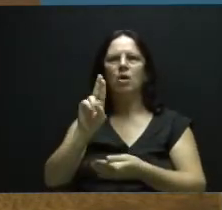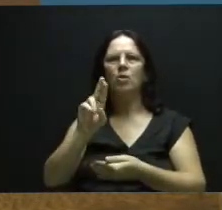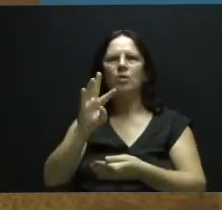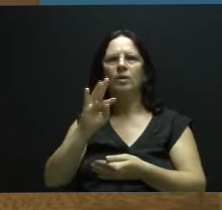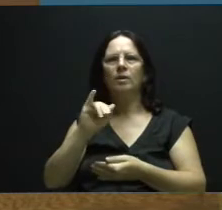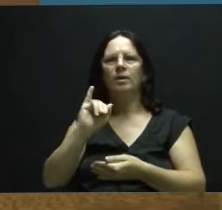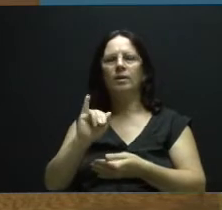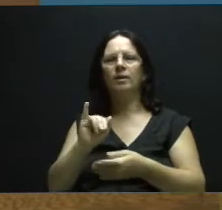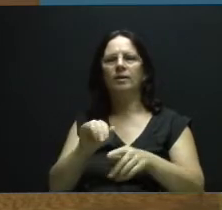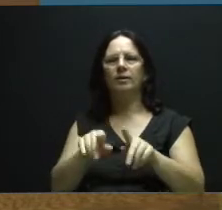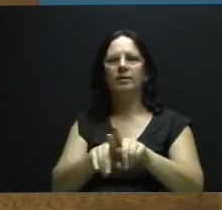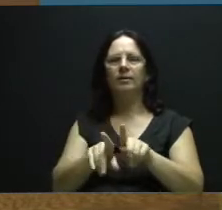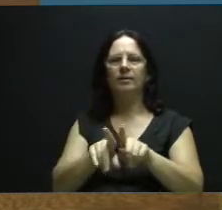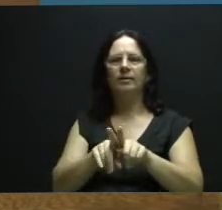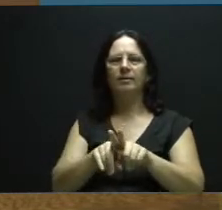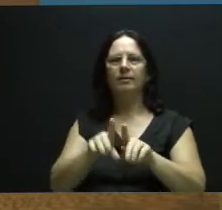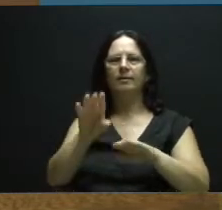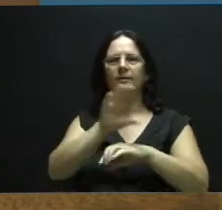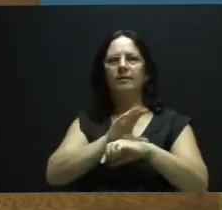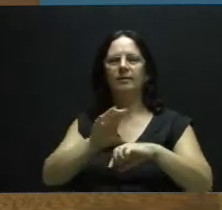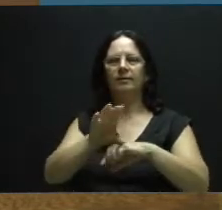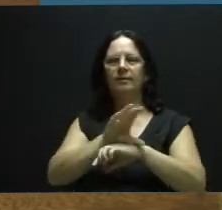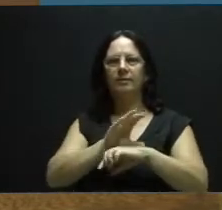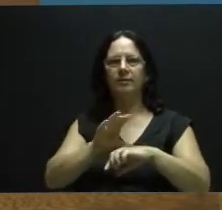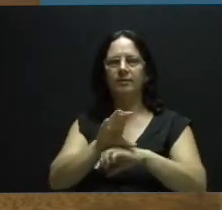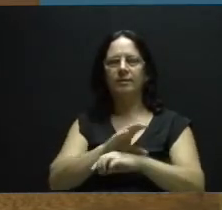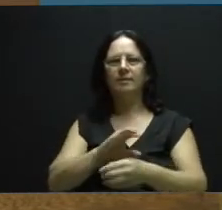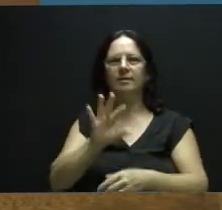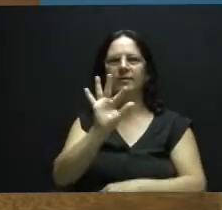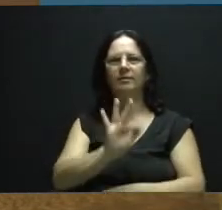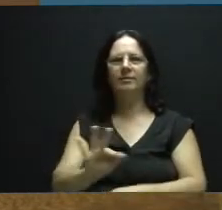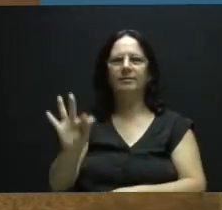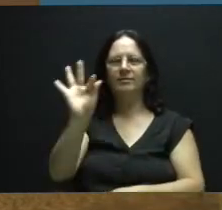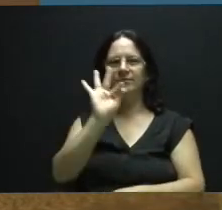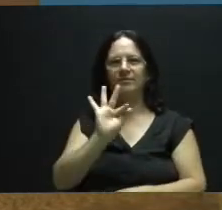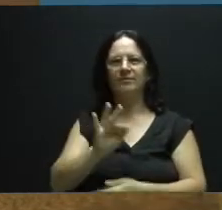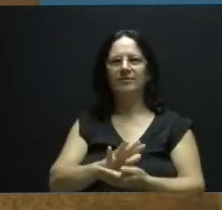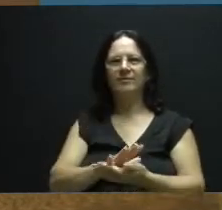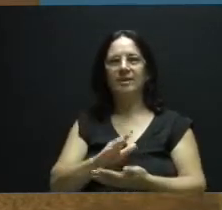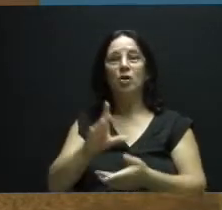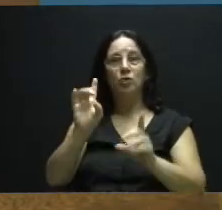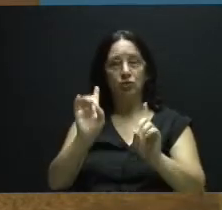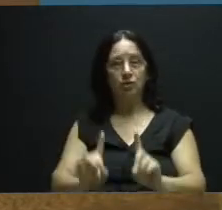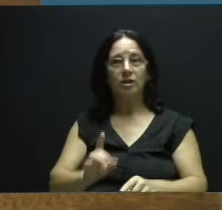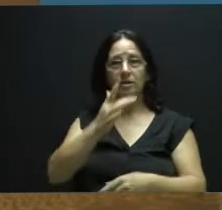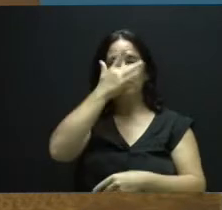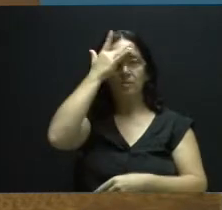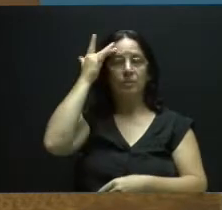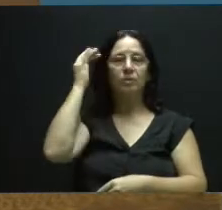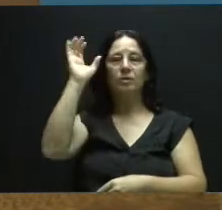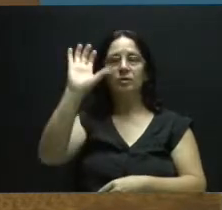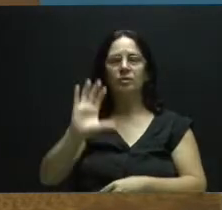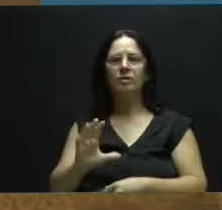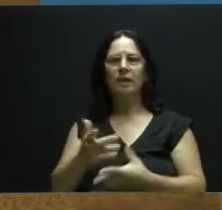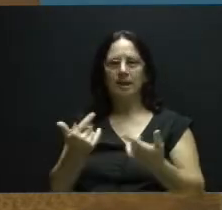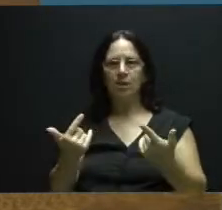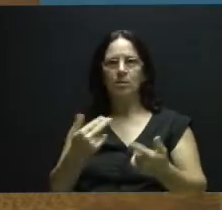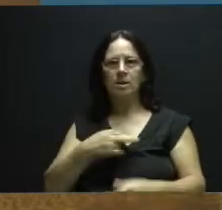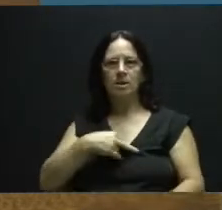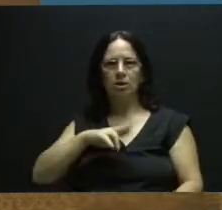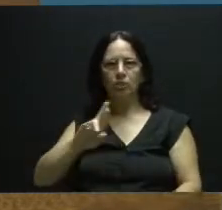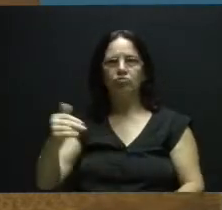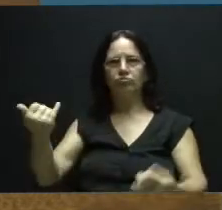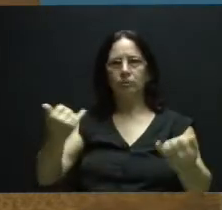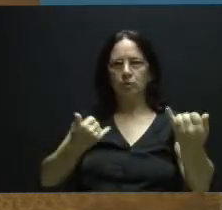é previsto na constituição federal e é um direito de todo cidadão porém alguns religiosos tem nos